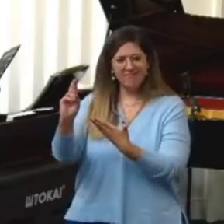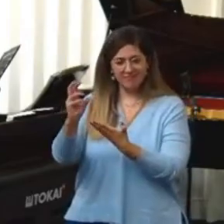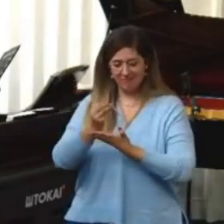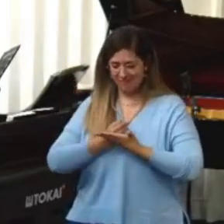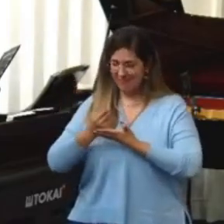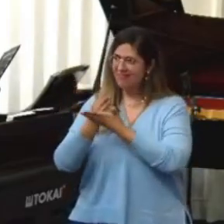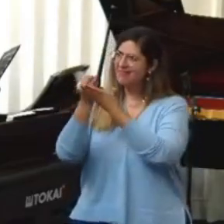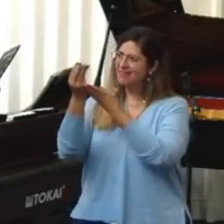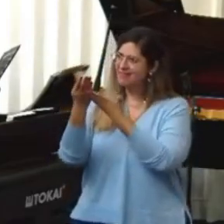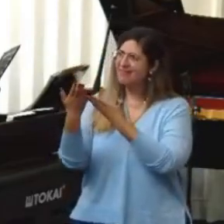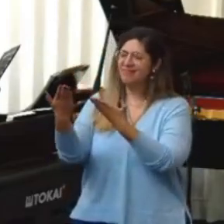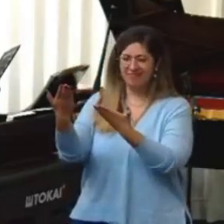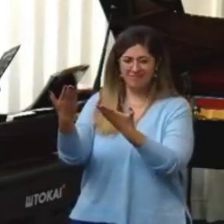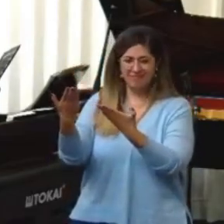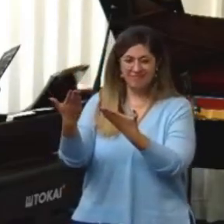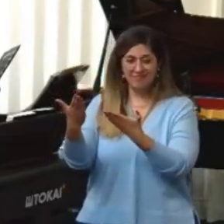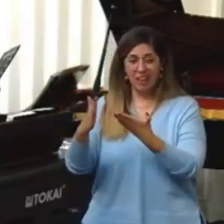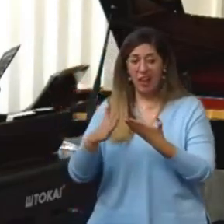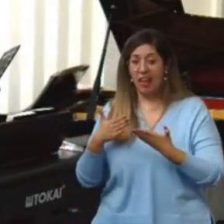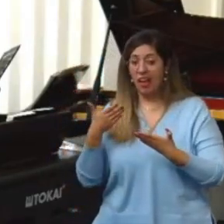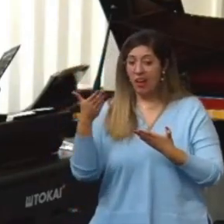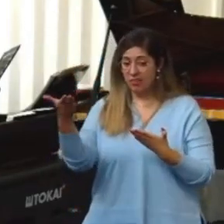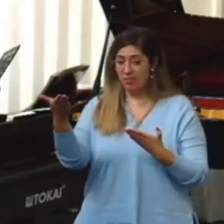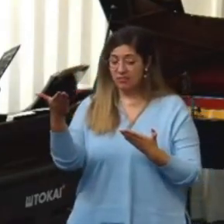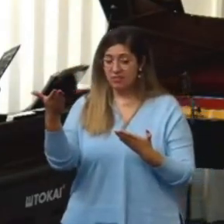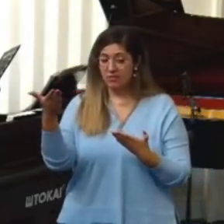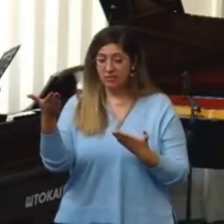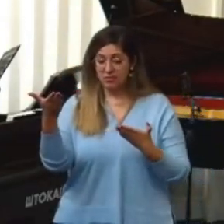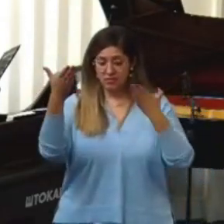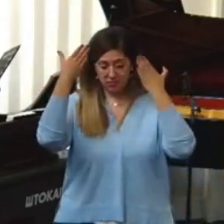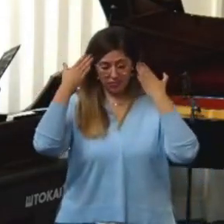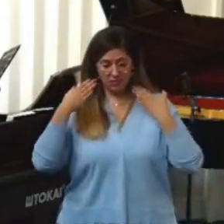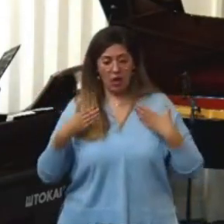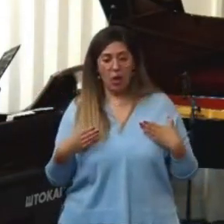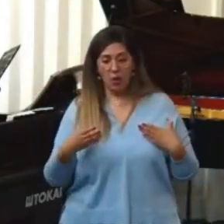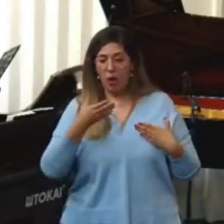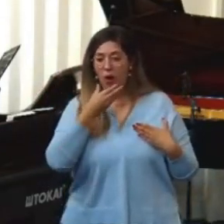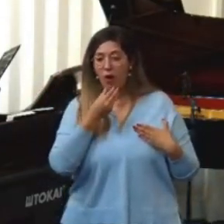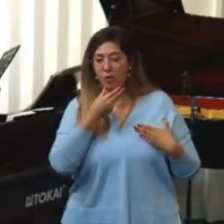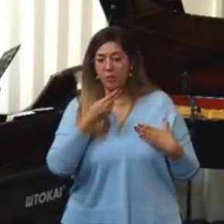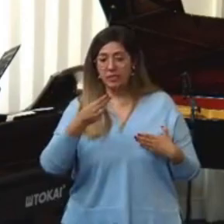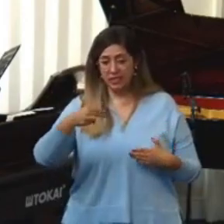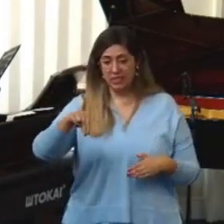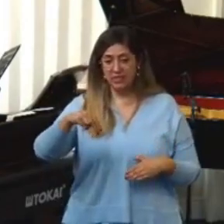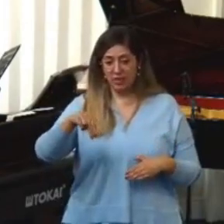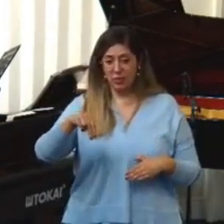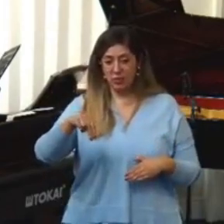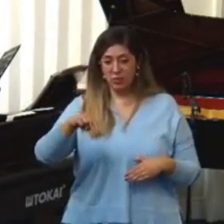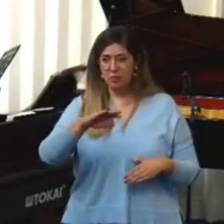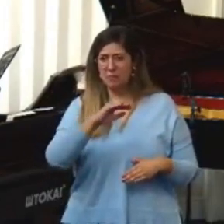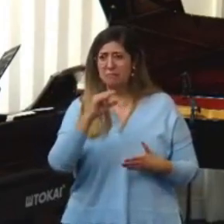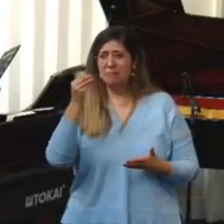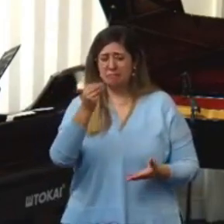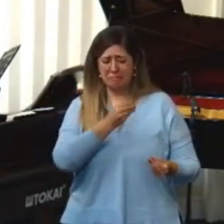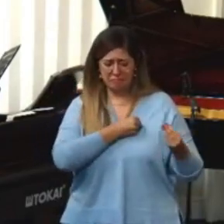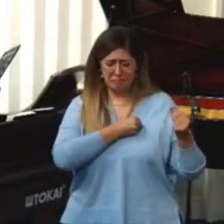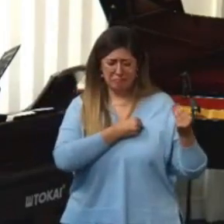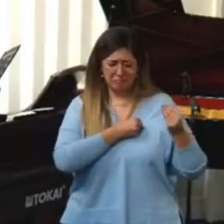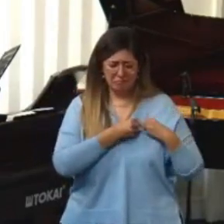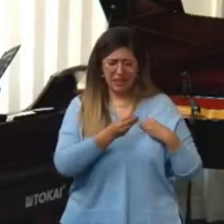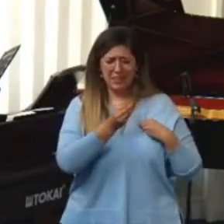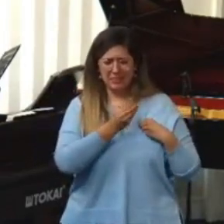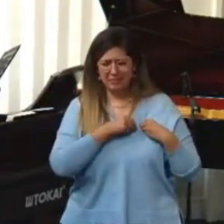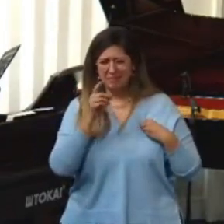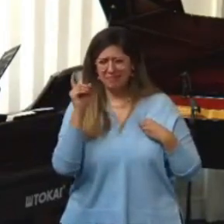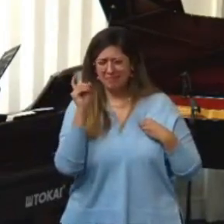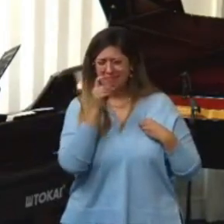consagração. Então, quando um nazireu caía no Antigo Testamento, quando ele caía da sua santidade, quando ele pecava, quando ele mentia, quando